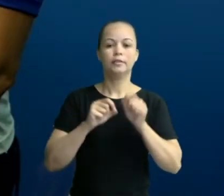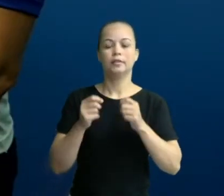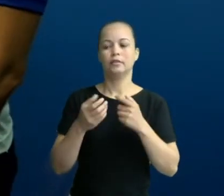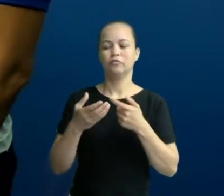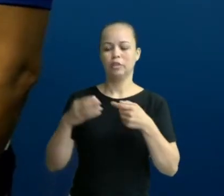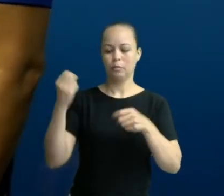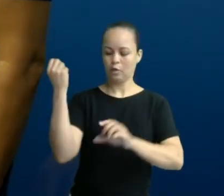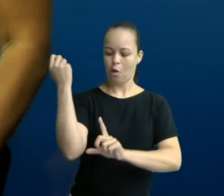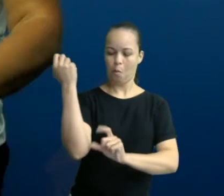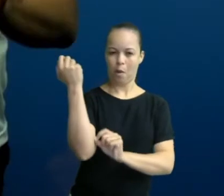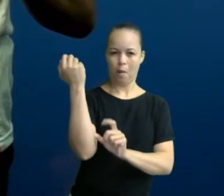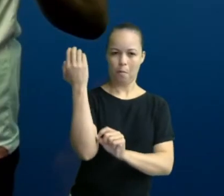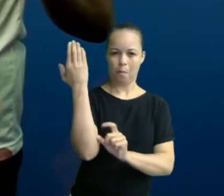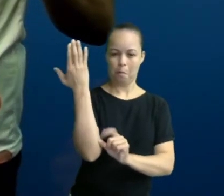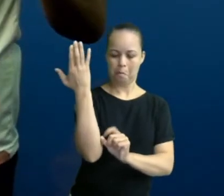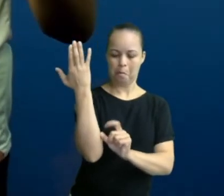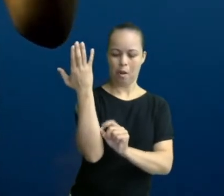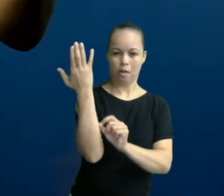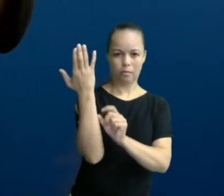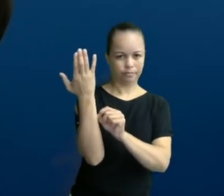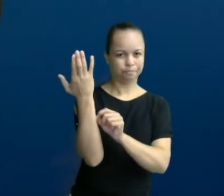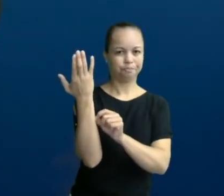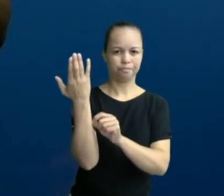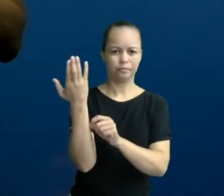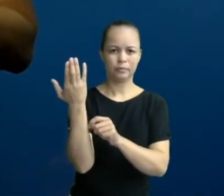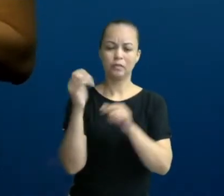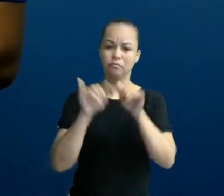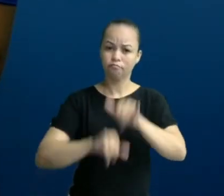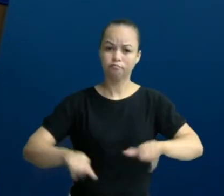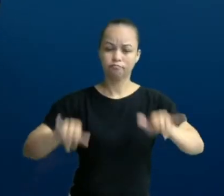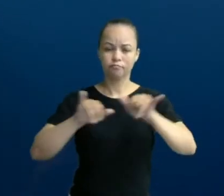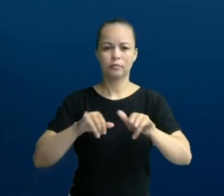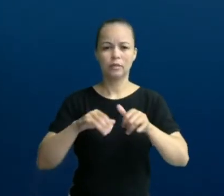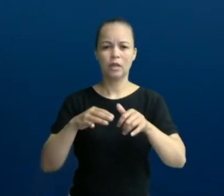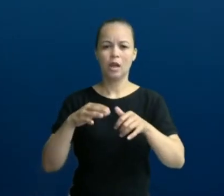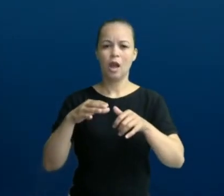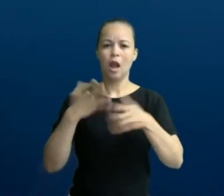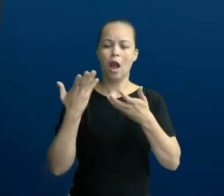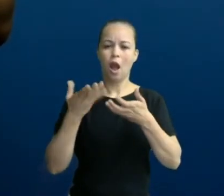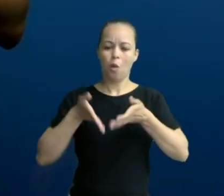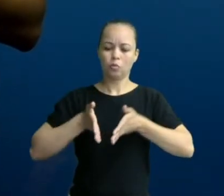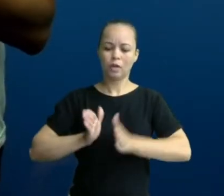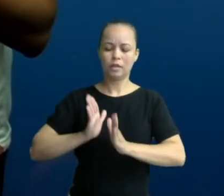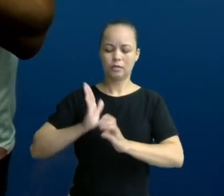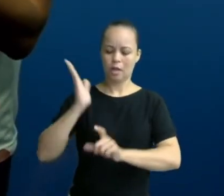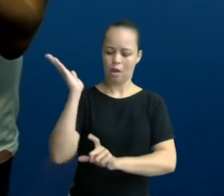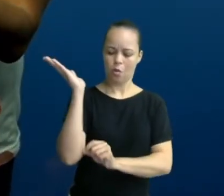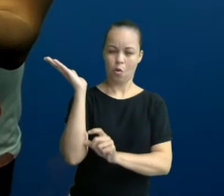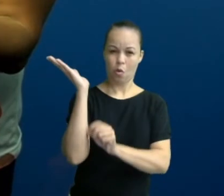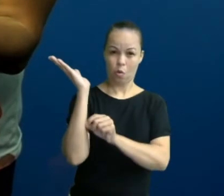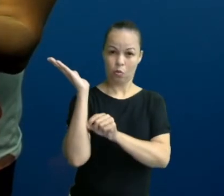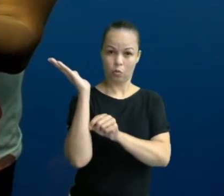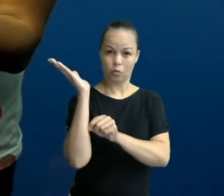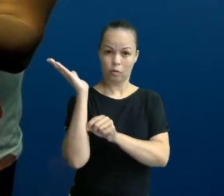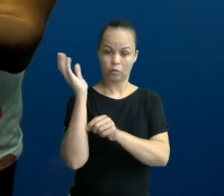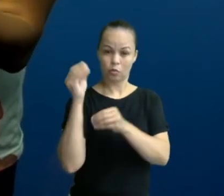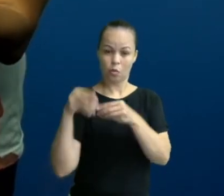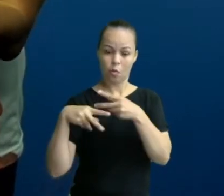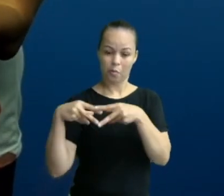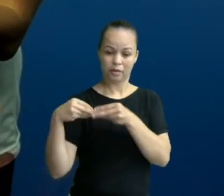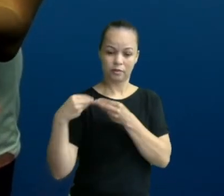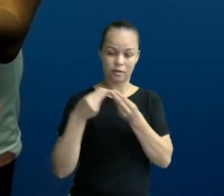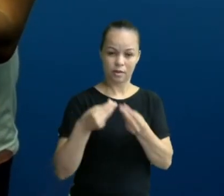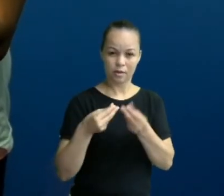pelos cupins. Então, só que, a título de informação, ao nascer um cupinzinho, qual o primeiro presente que a mãezinha dá para ele?